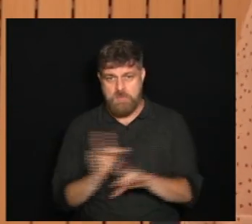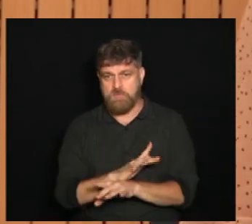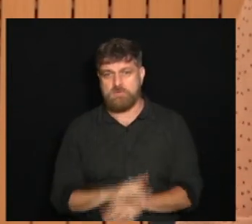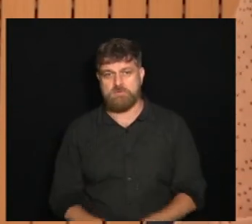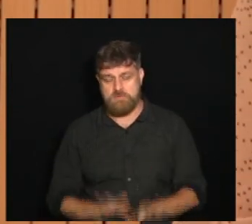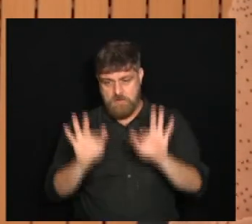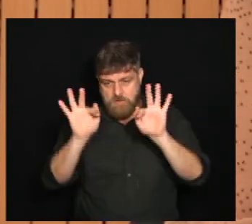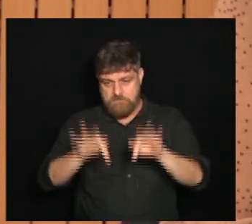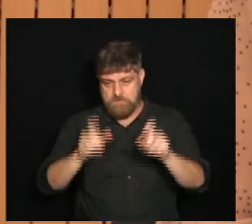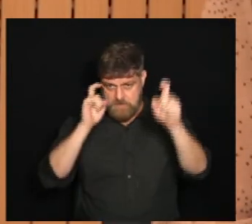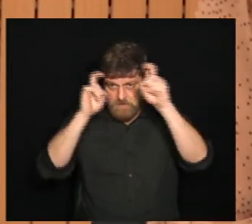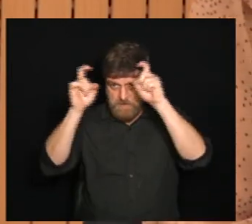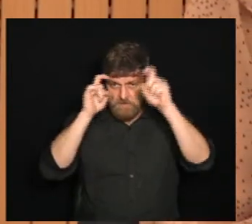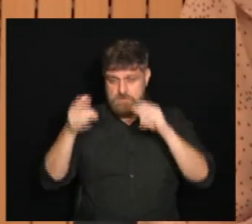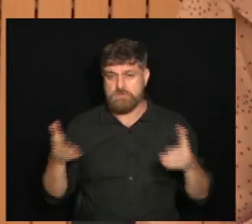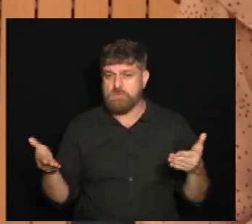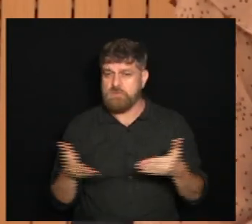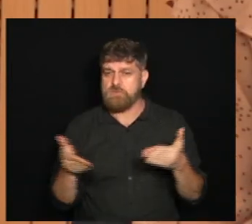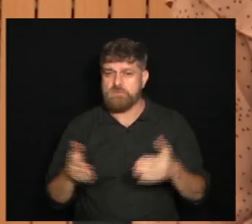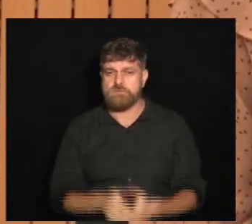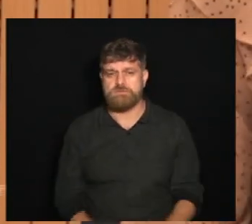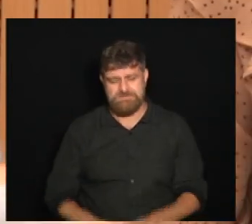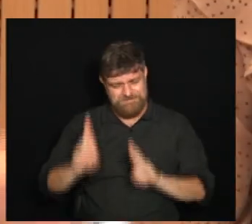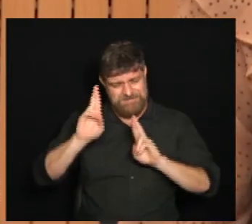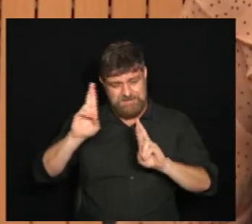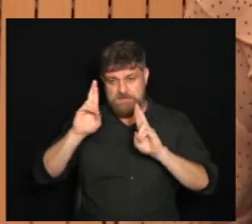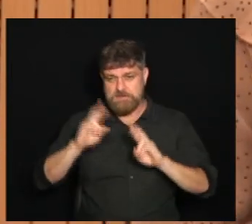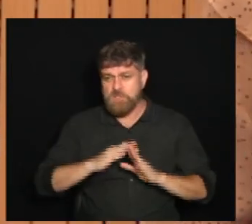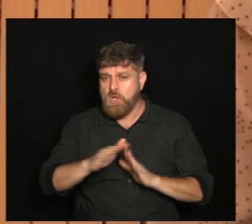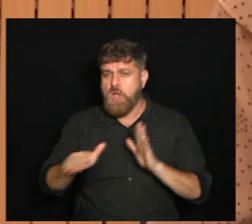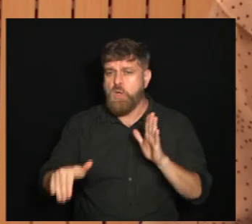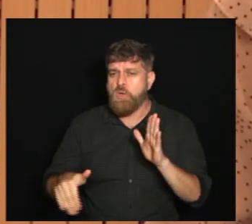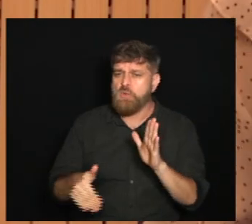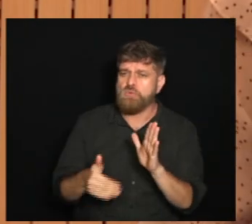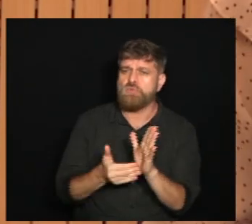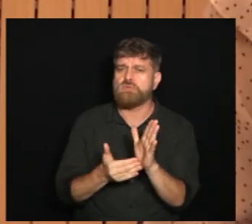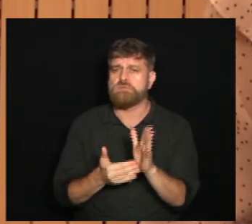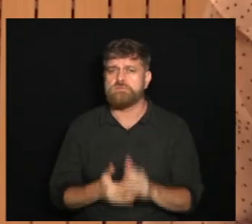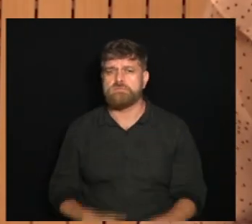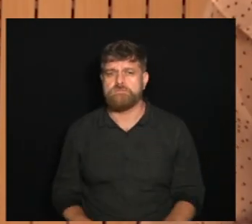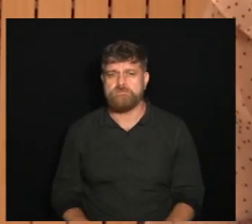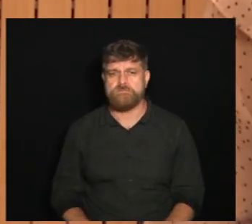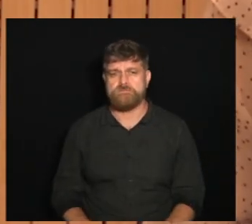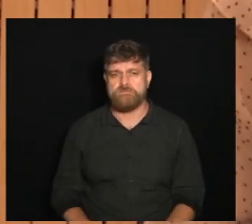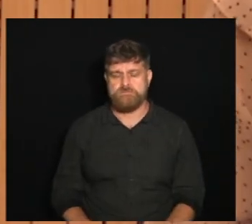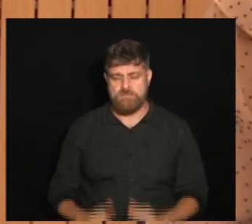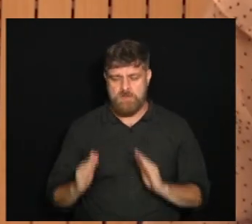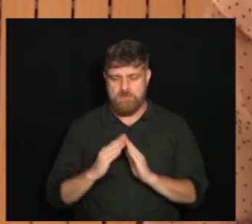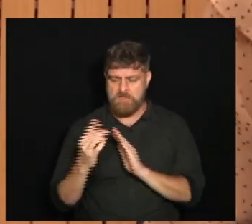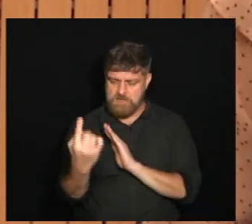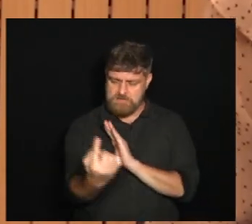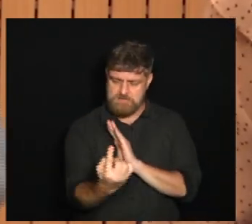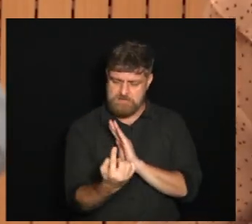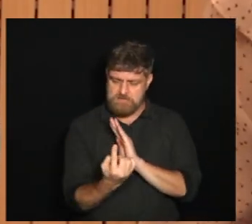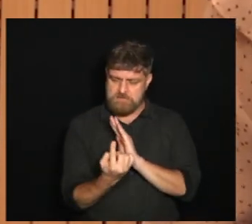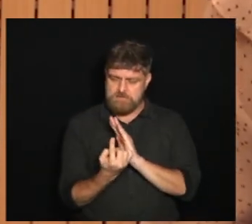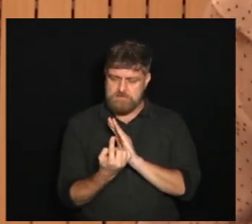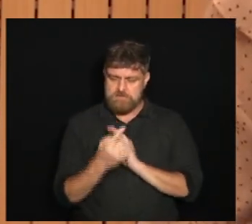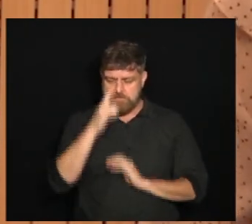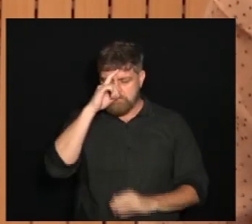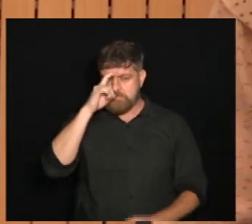declaro encerrada a presente reunião, desejando a todos um tranquilo retorno aos vossos